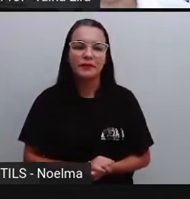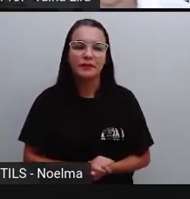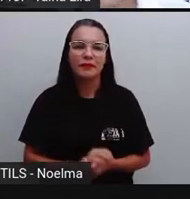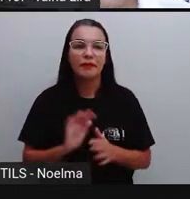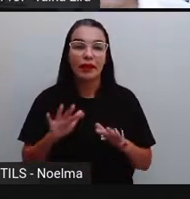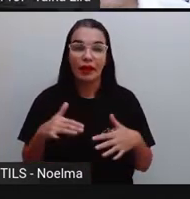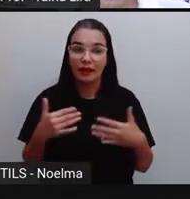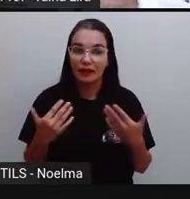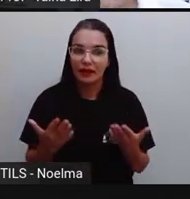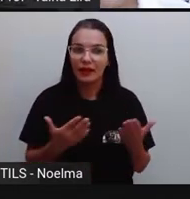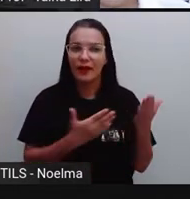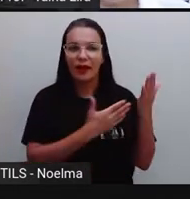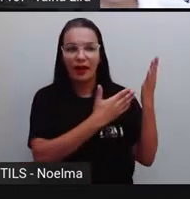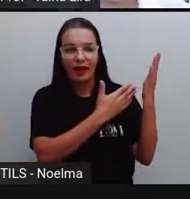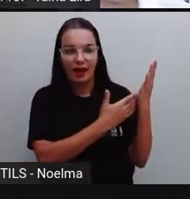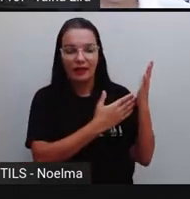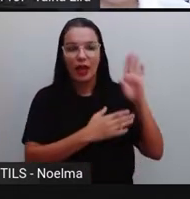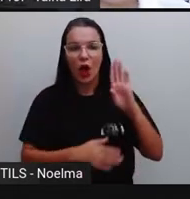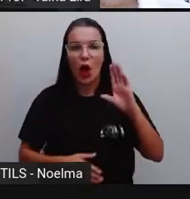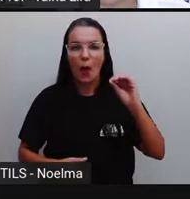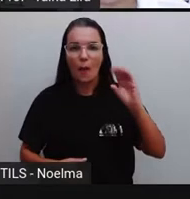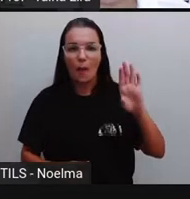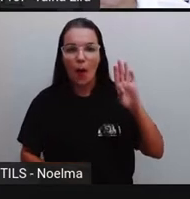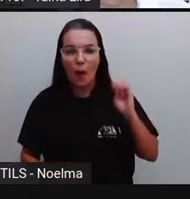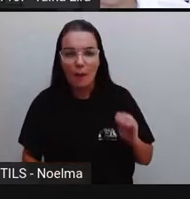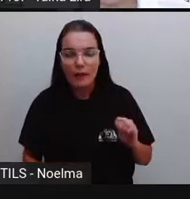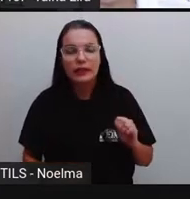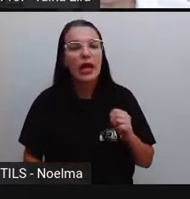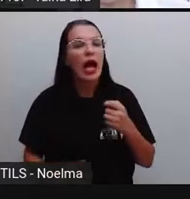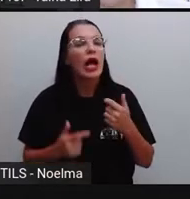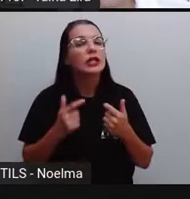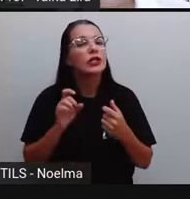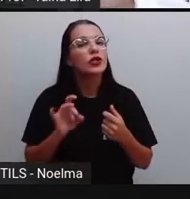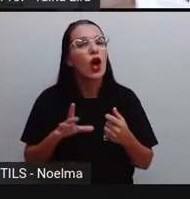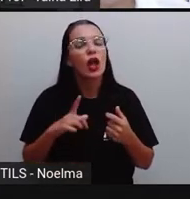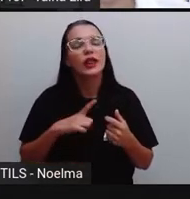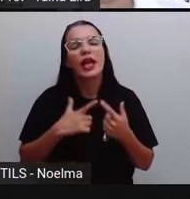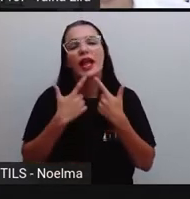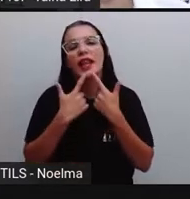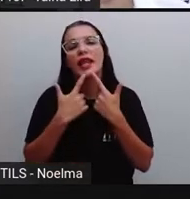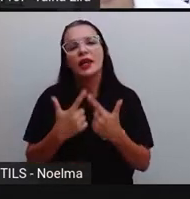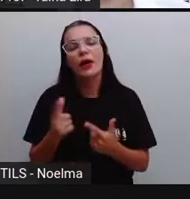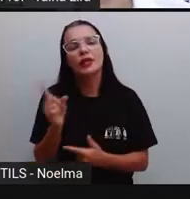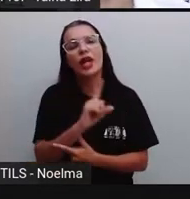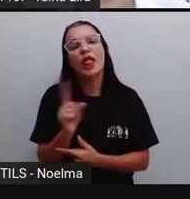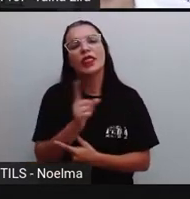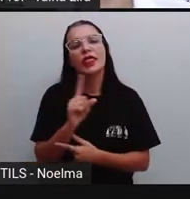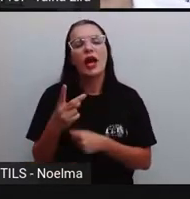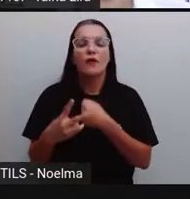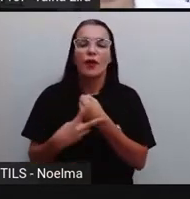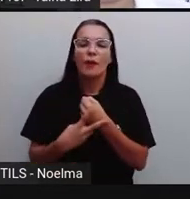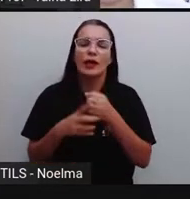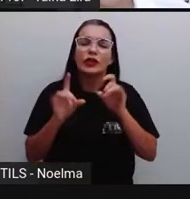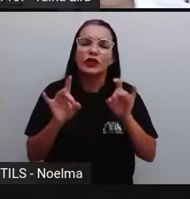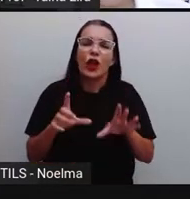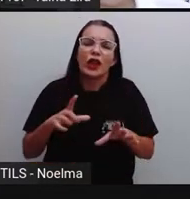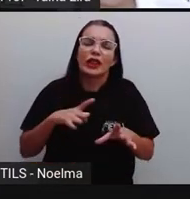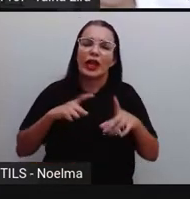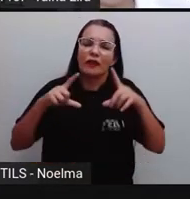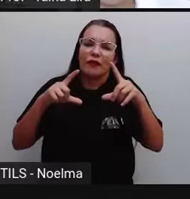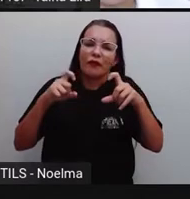Então, nessa do Bob's, ó, ele usou aí a linguagem não verbal. Ele utiliza apenas aí as fotos,